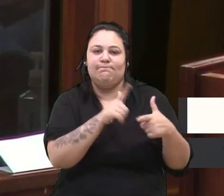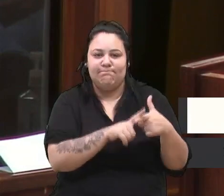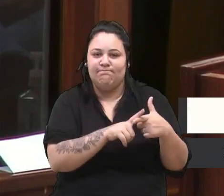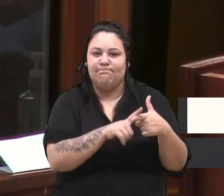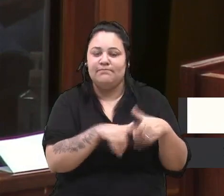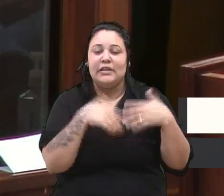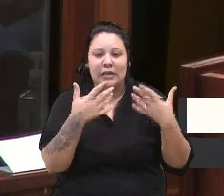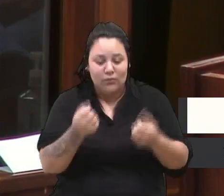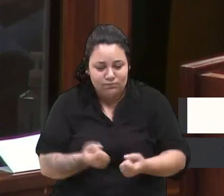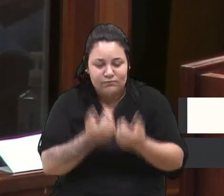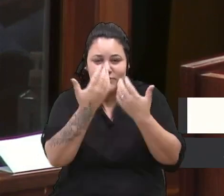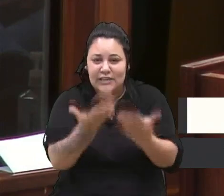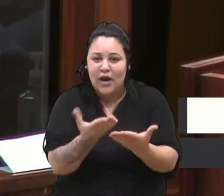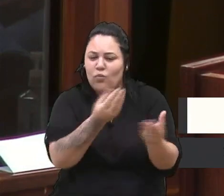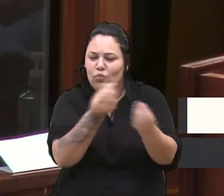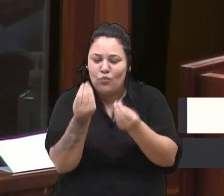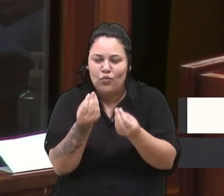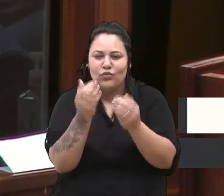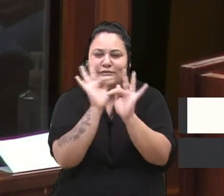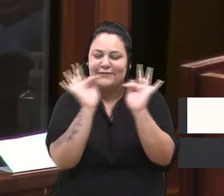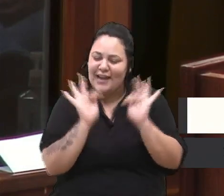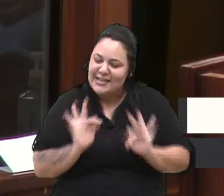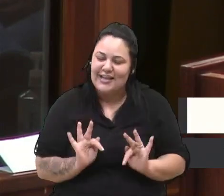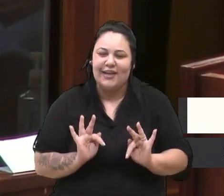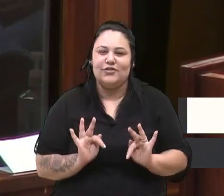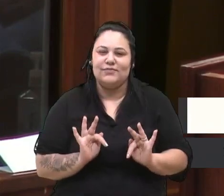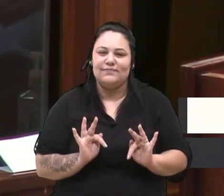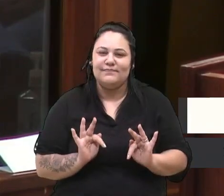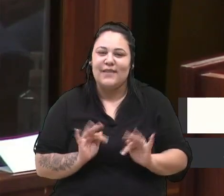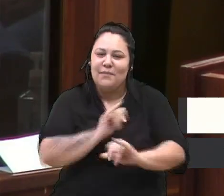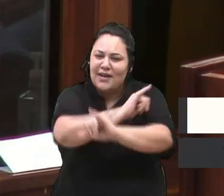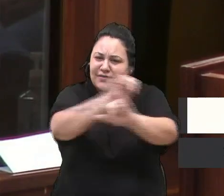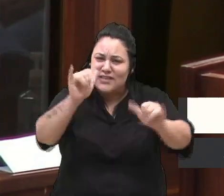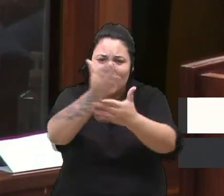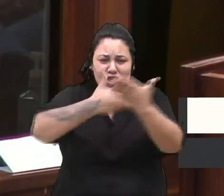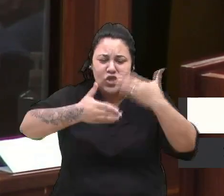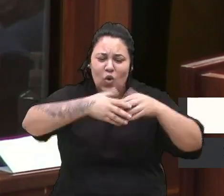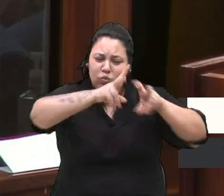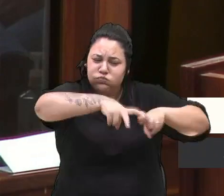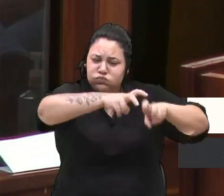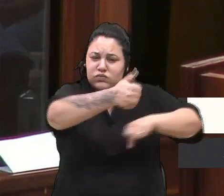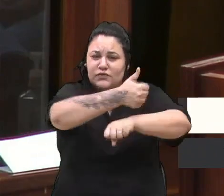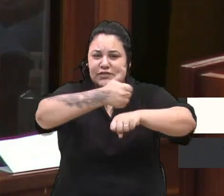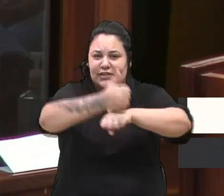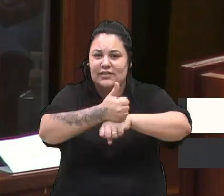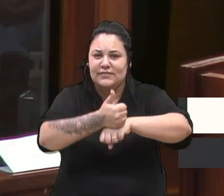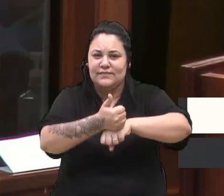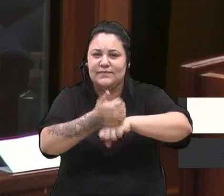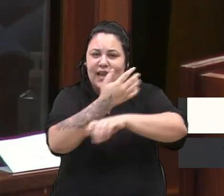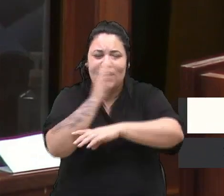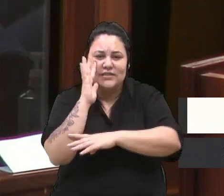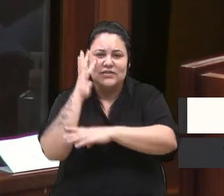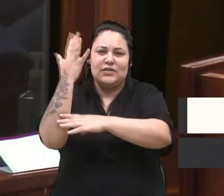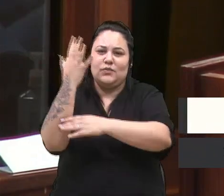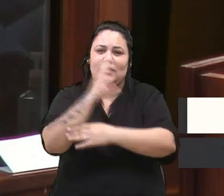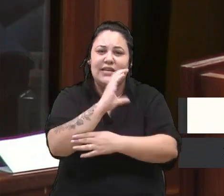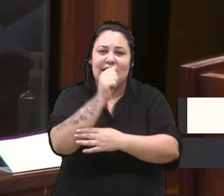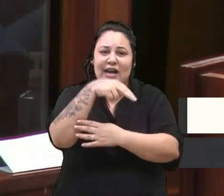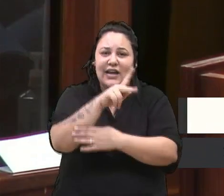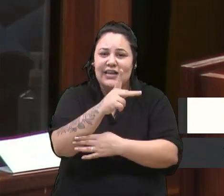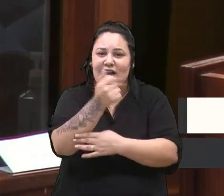eu trago aqui com muita alegria para vocês, para todos os agricultores, então essa solução desse canhão espanhol de